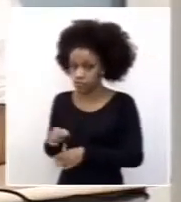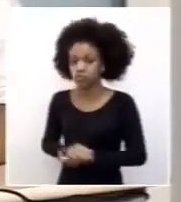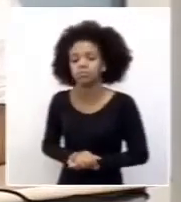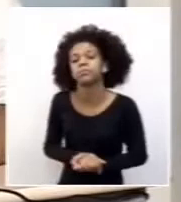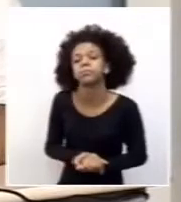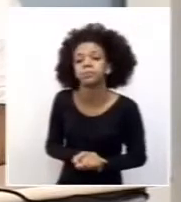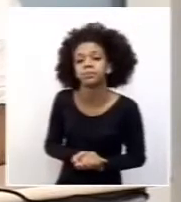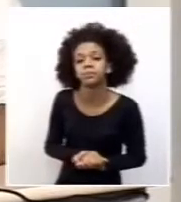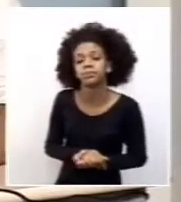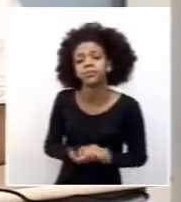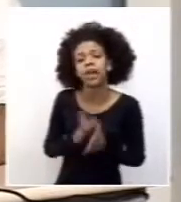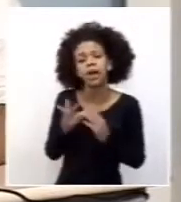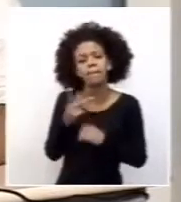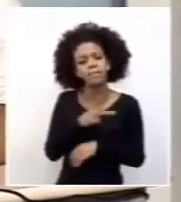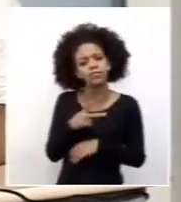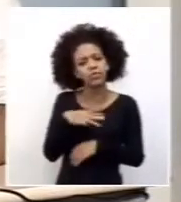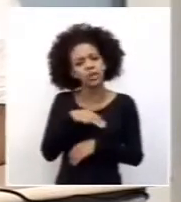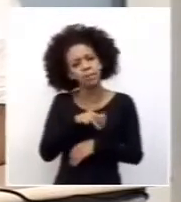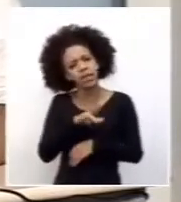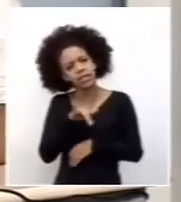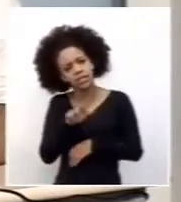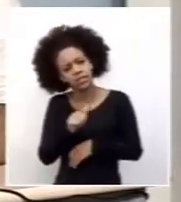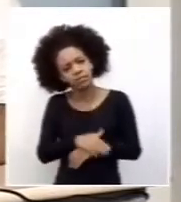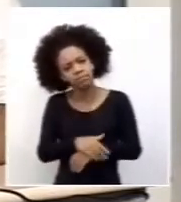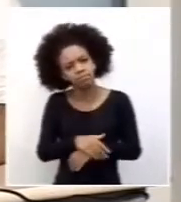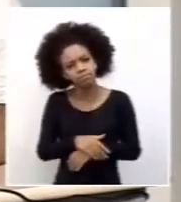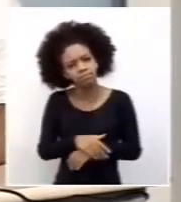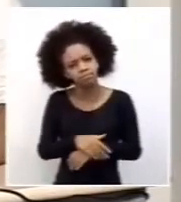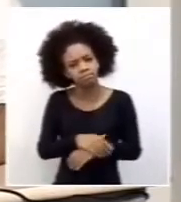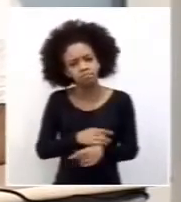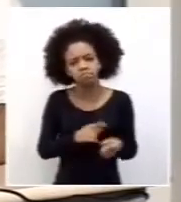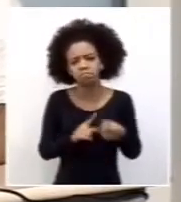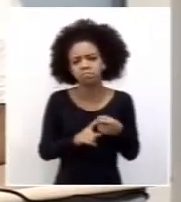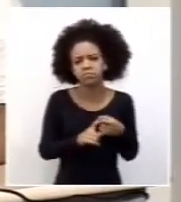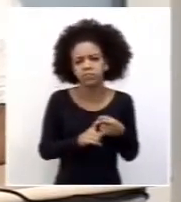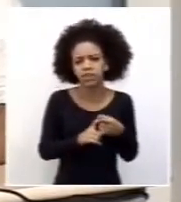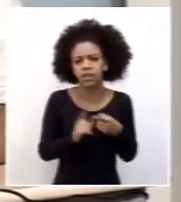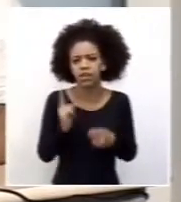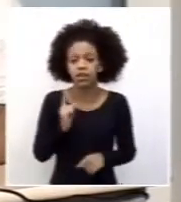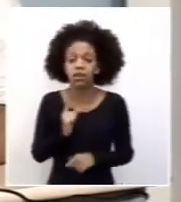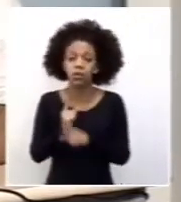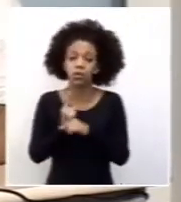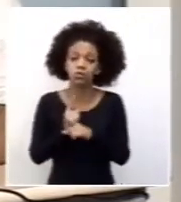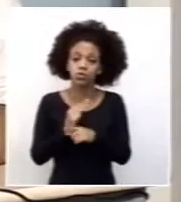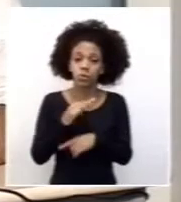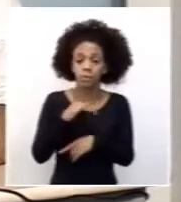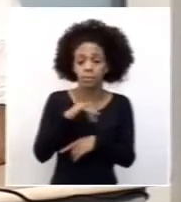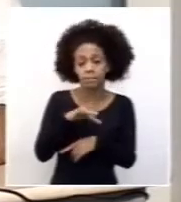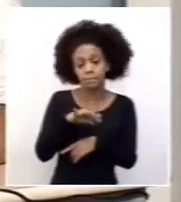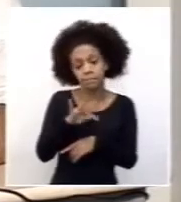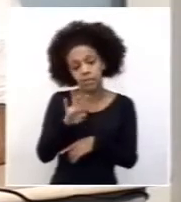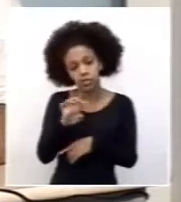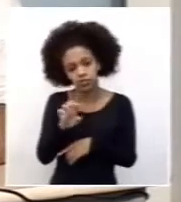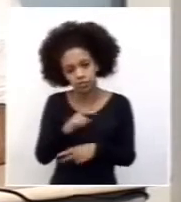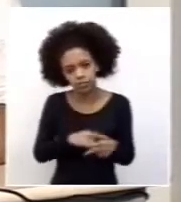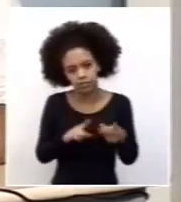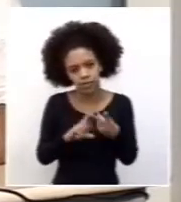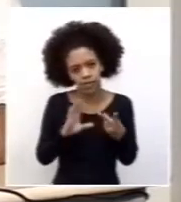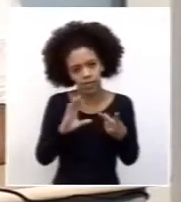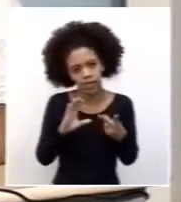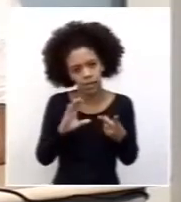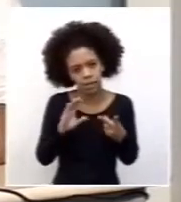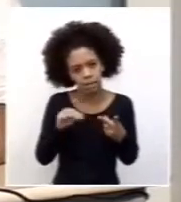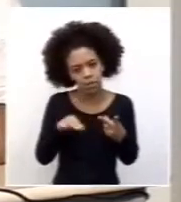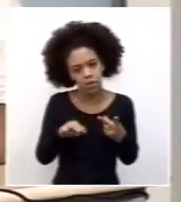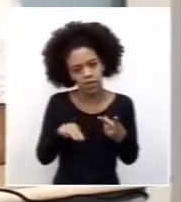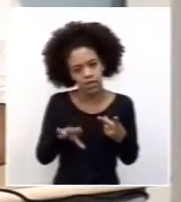viu? A professora Maria diz, encontro no Meet. A professora Mônica,